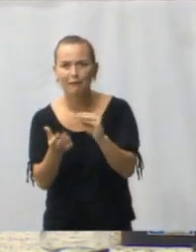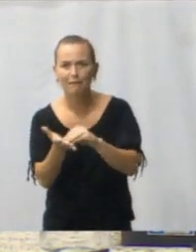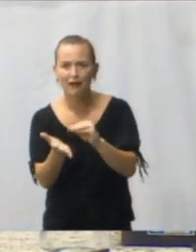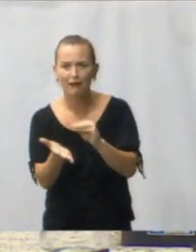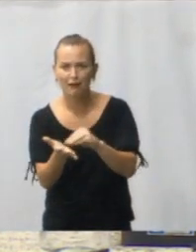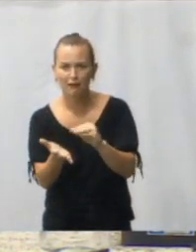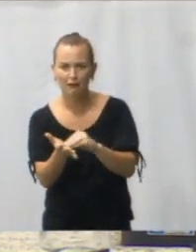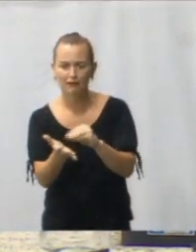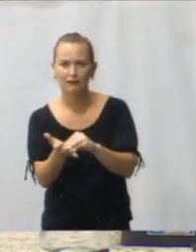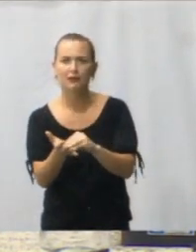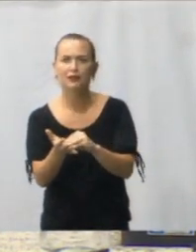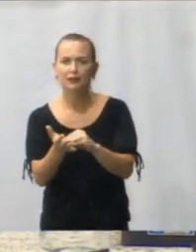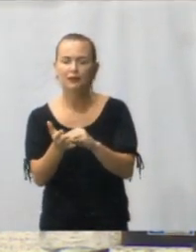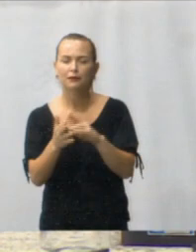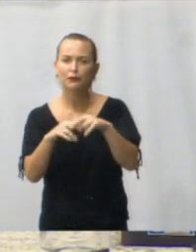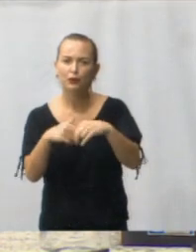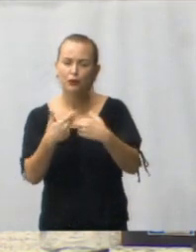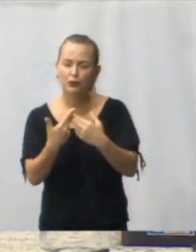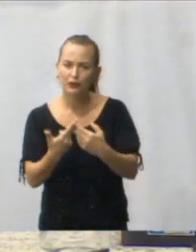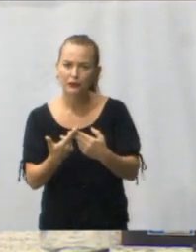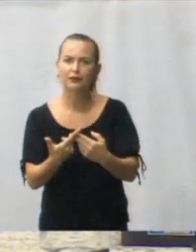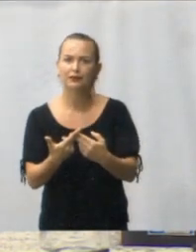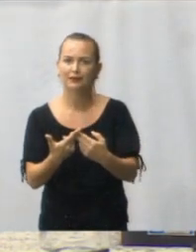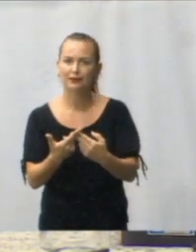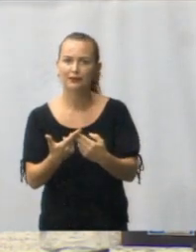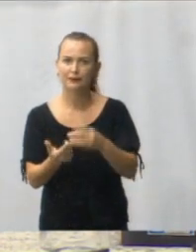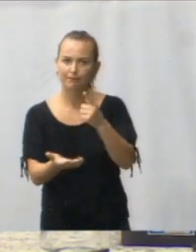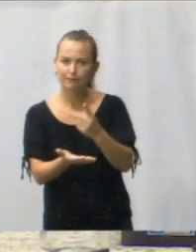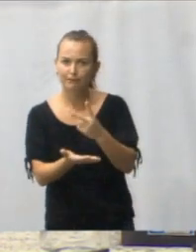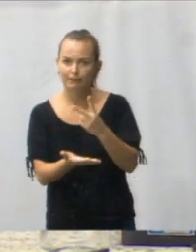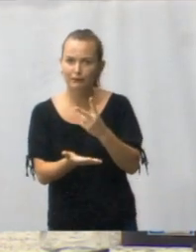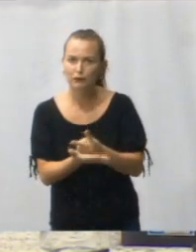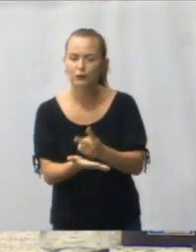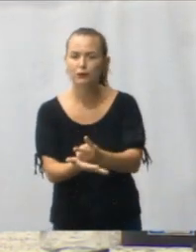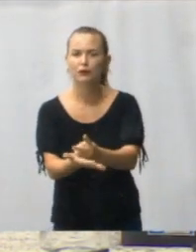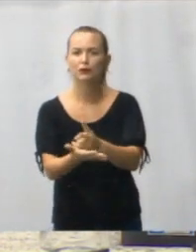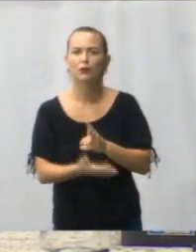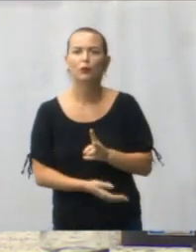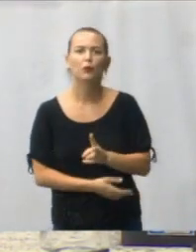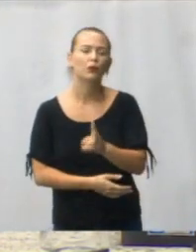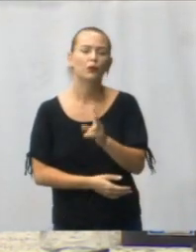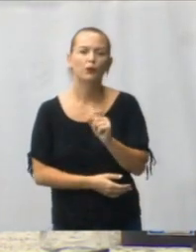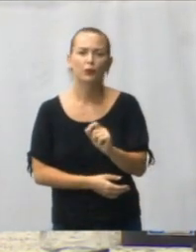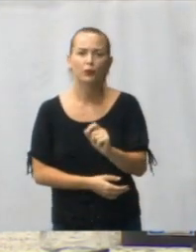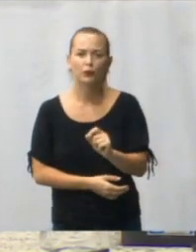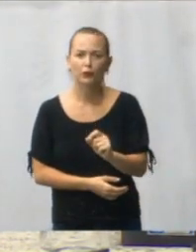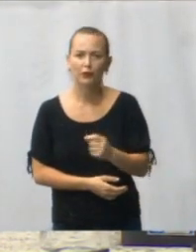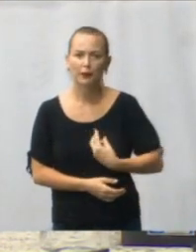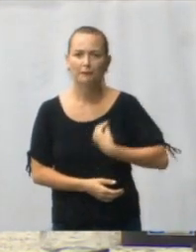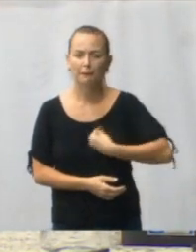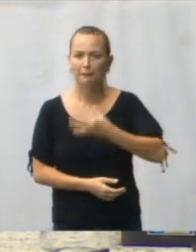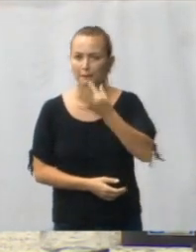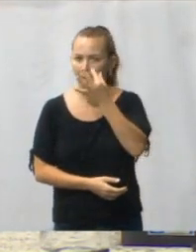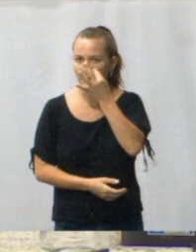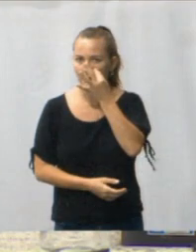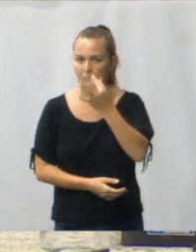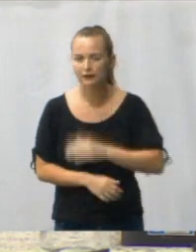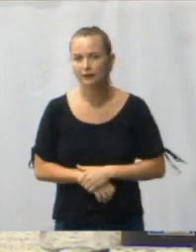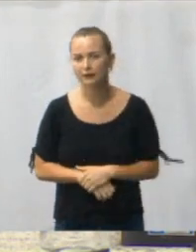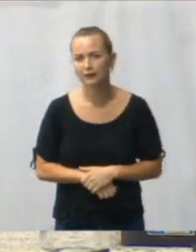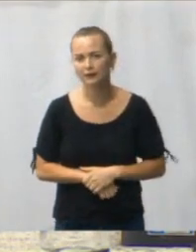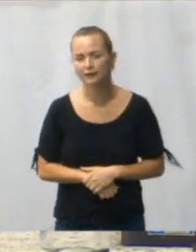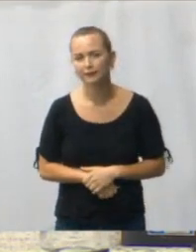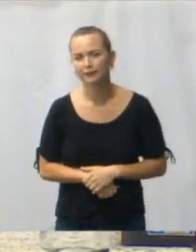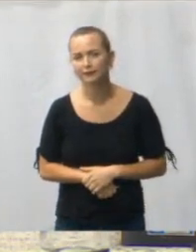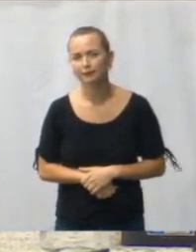cidadão. Então, a gente vai insistir com a tese, a gente vai insistir com a tese de estar presente no